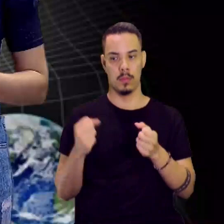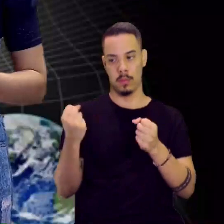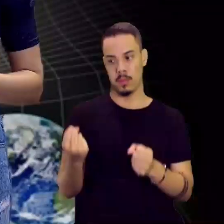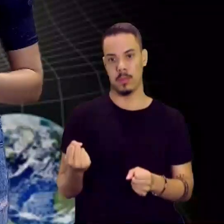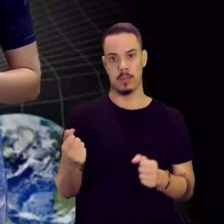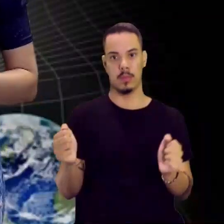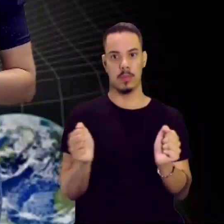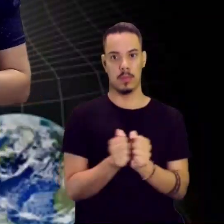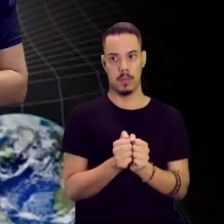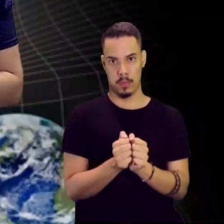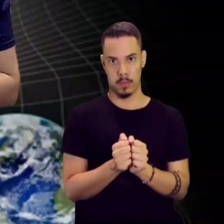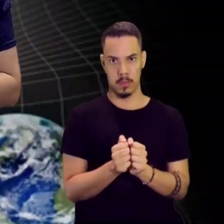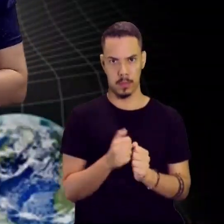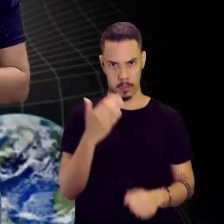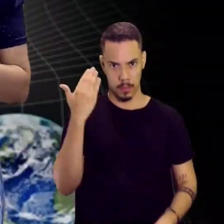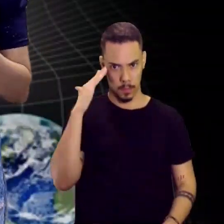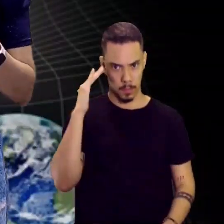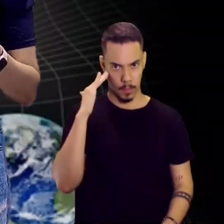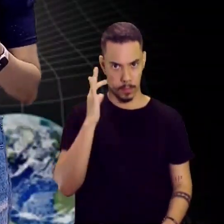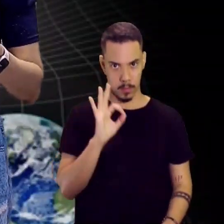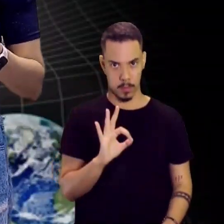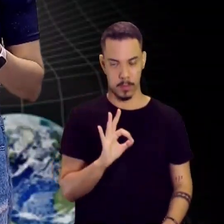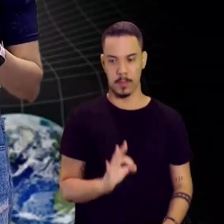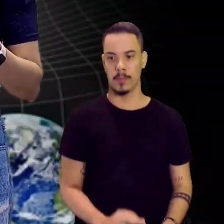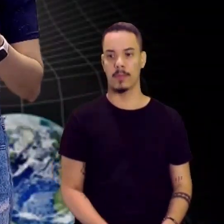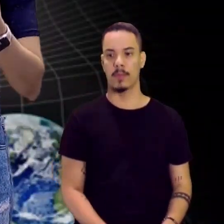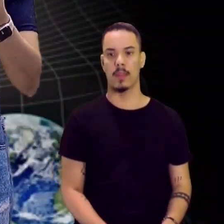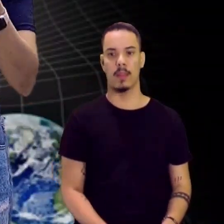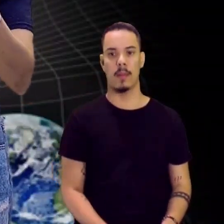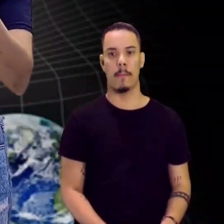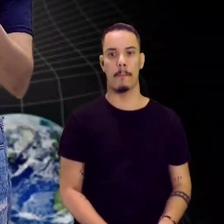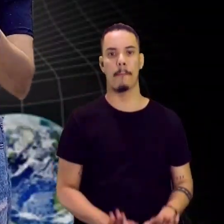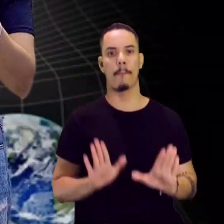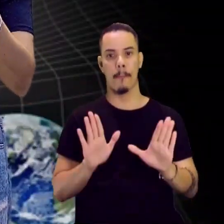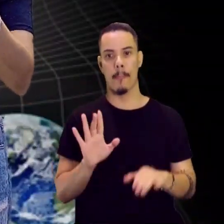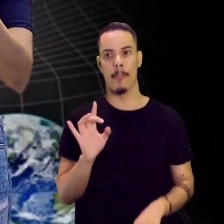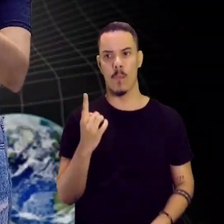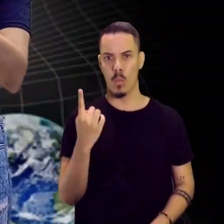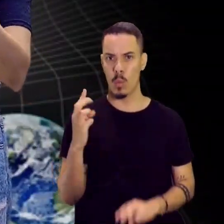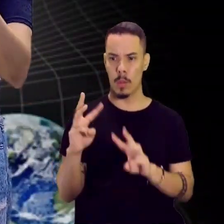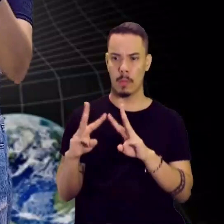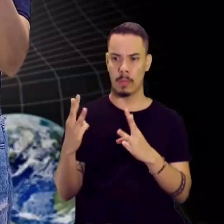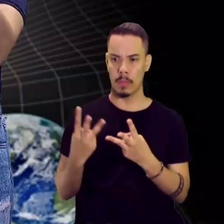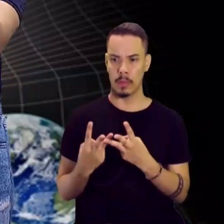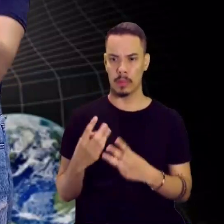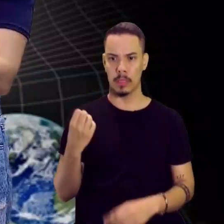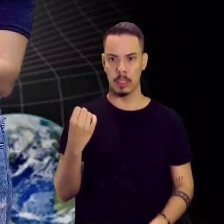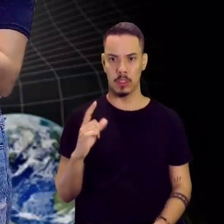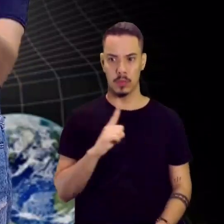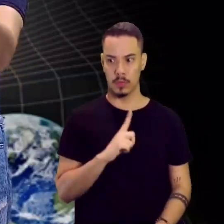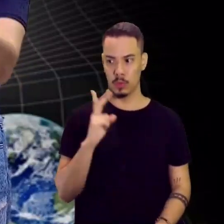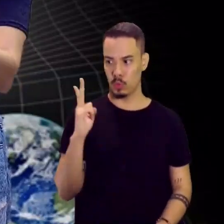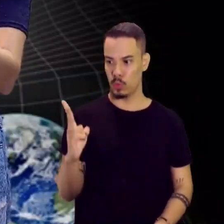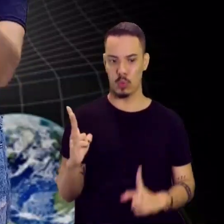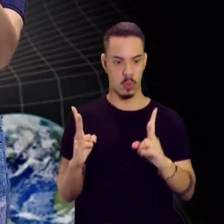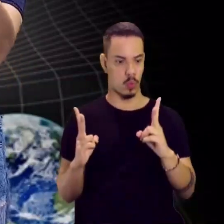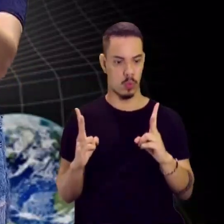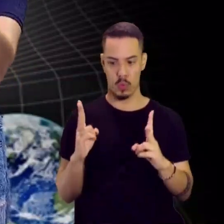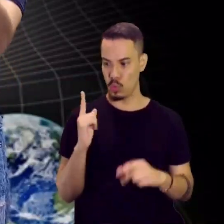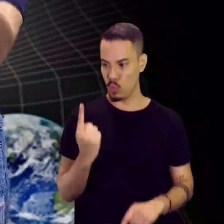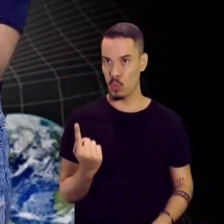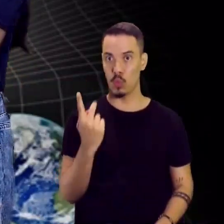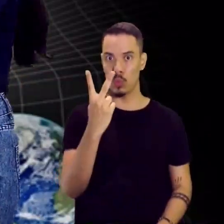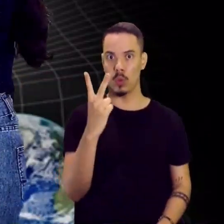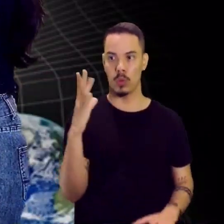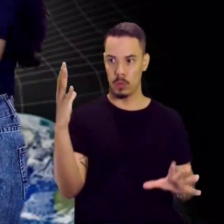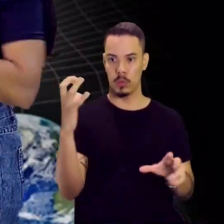de atrito que tivesse. Exatamente. Entendido isso, pessoal? Então, ali... Ah, professora, então não é só uma massa? Se tiver 2 blocos ali, a gente coloca só